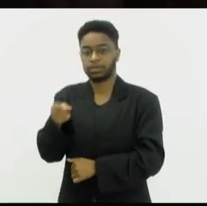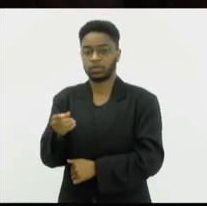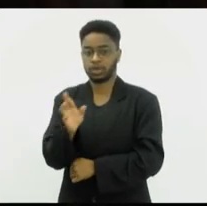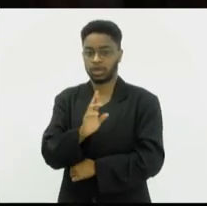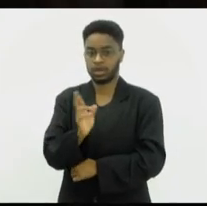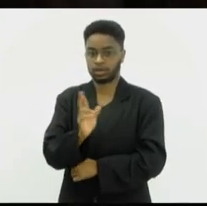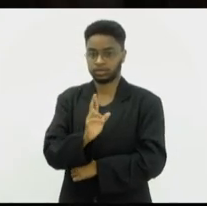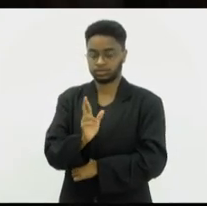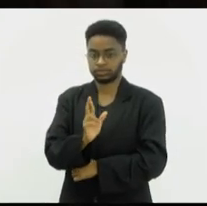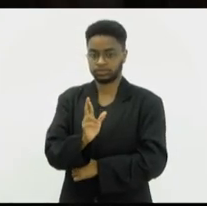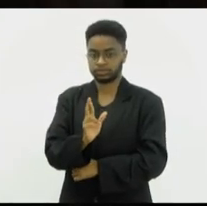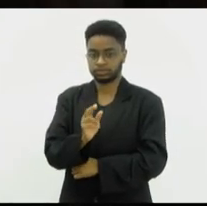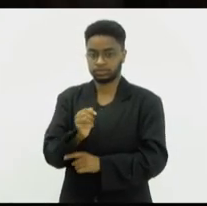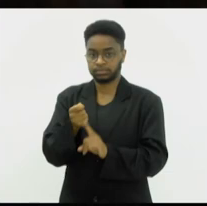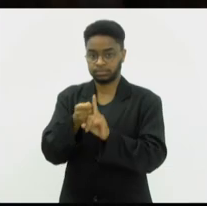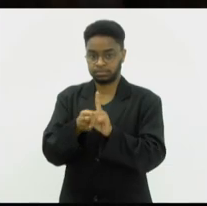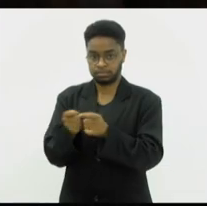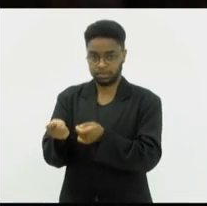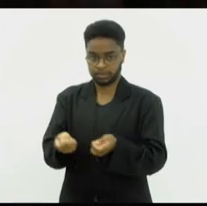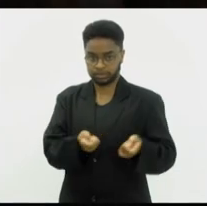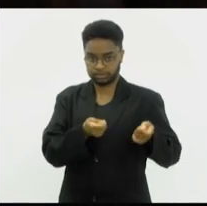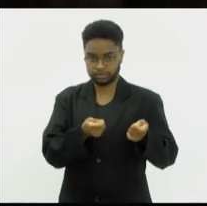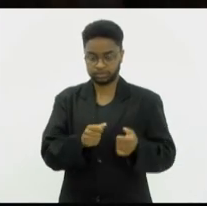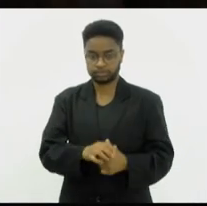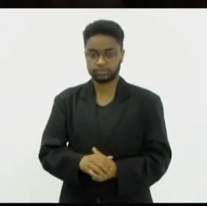R$ 117 mil por mês.